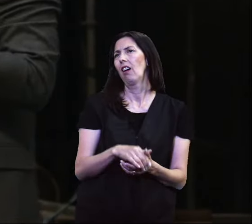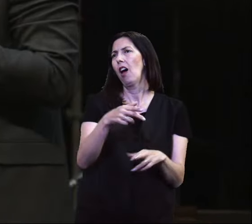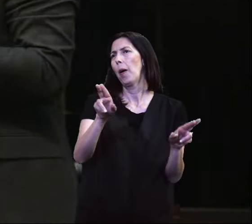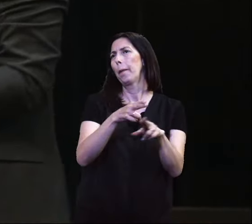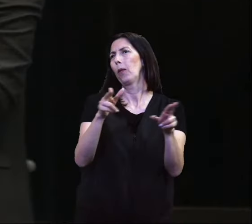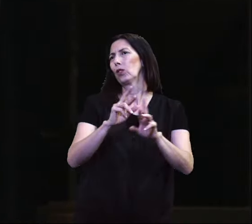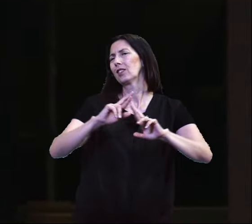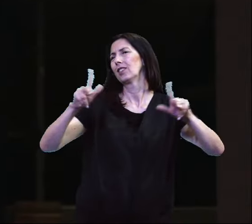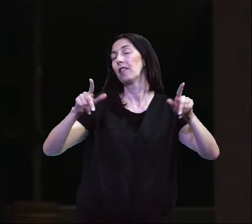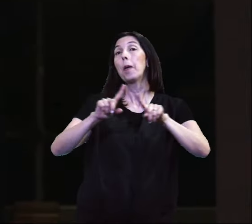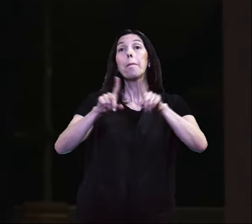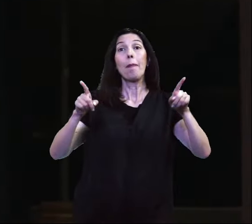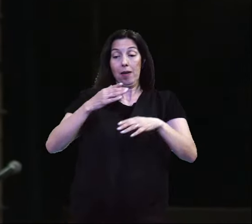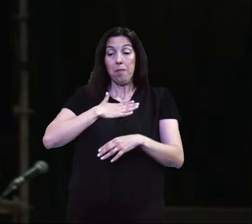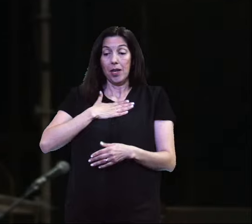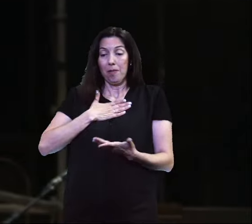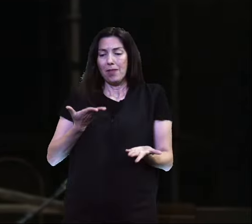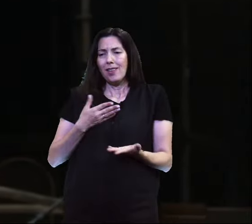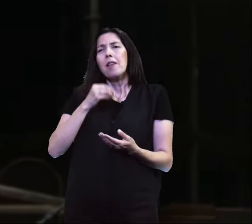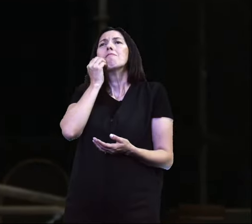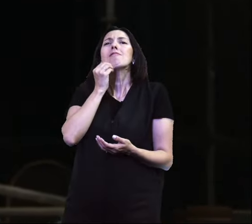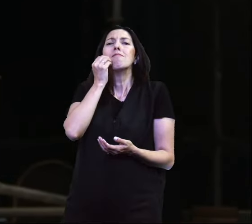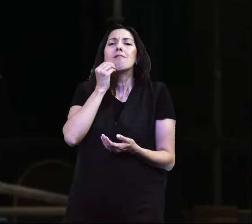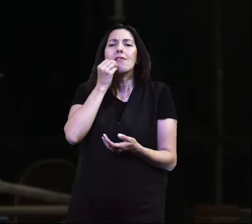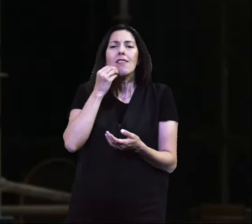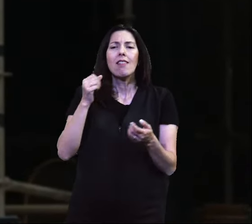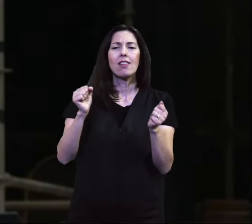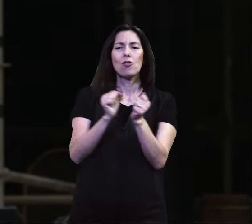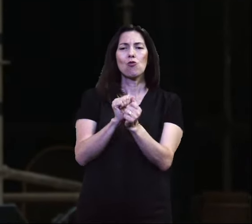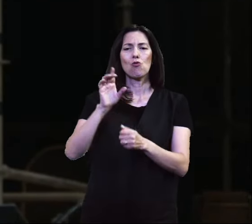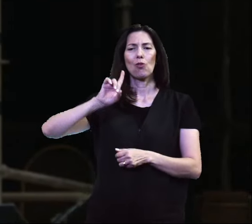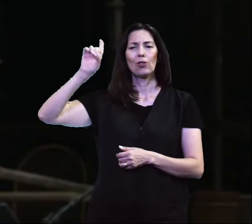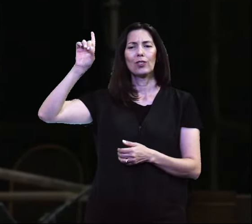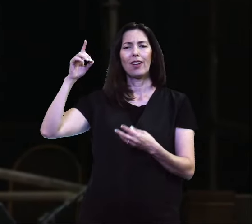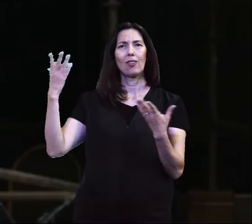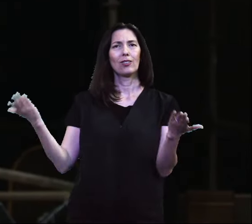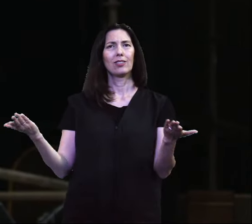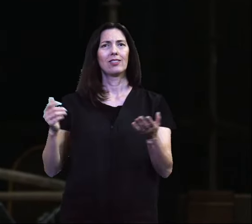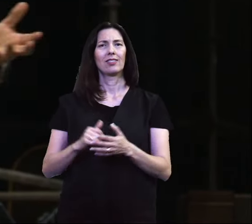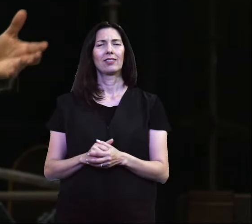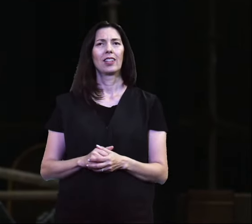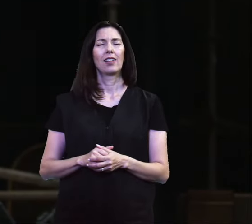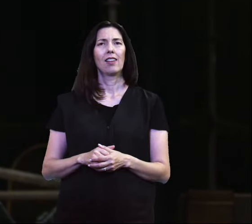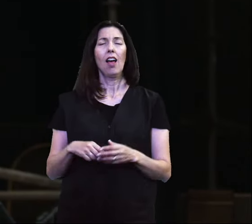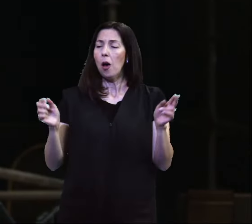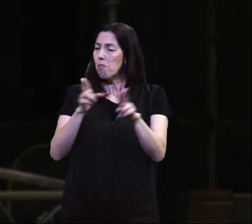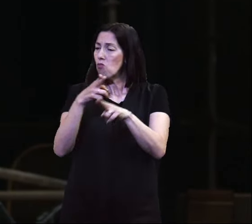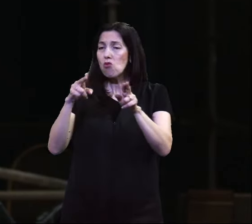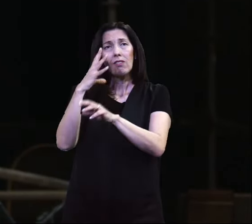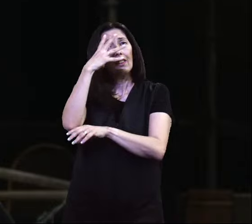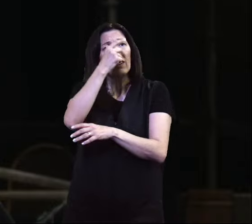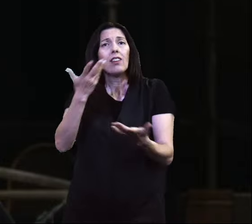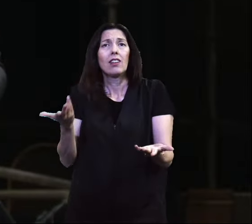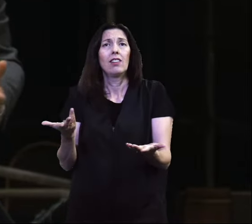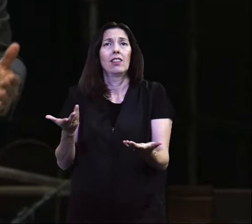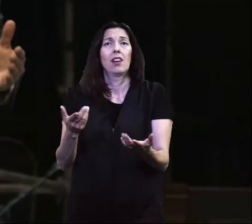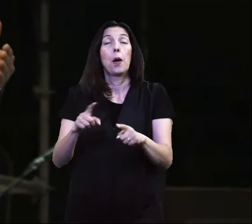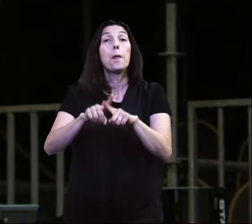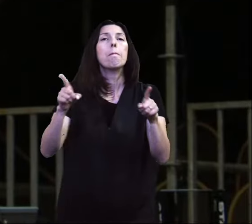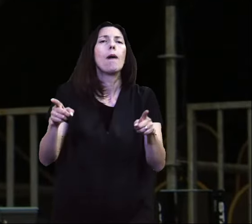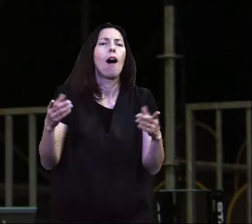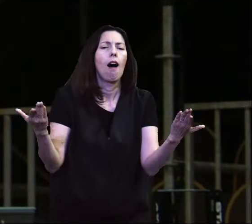Mas para mim faz, porque eu tive experiências com Deus com aquelas canções. E elas são lindas. Mas